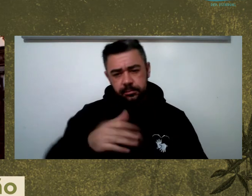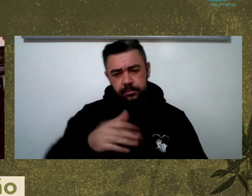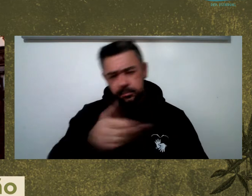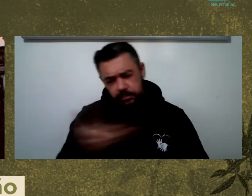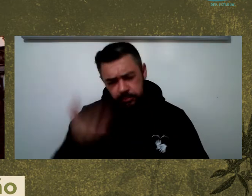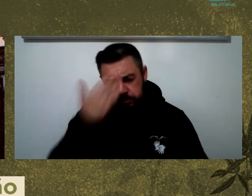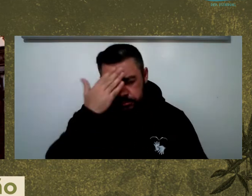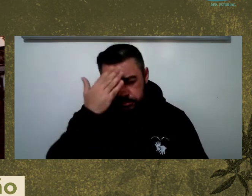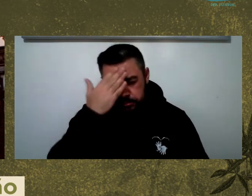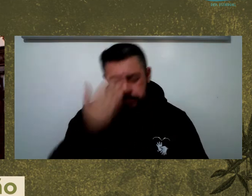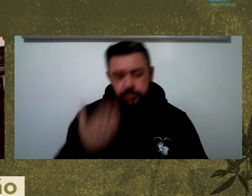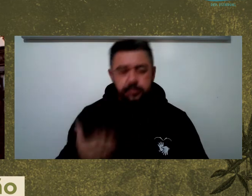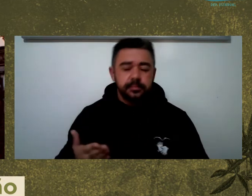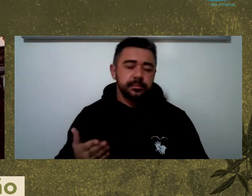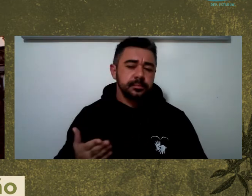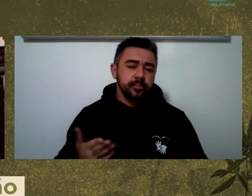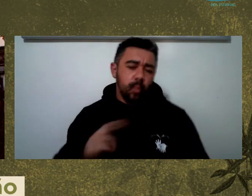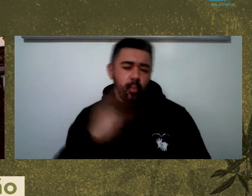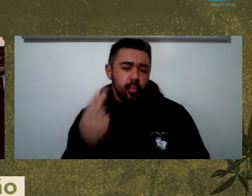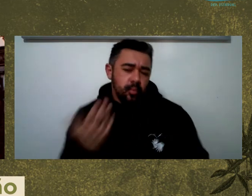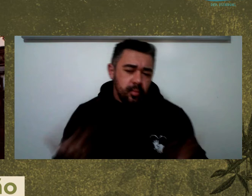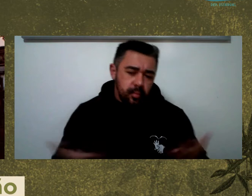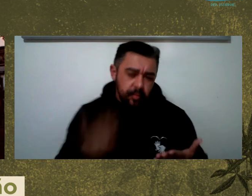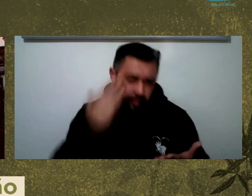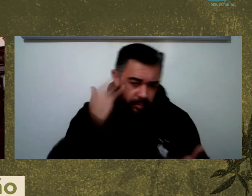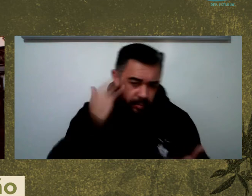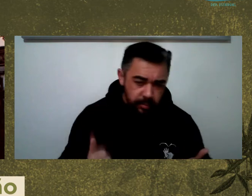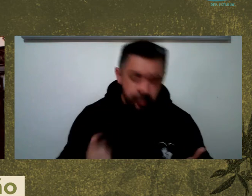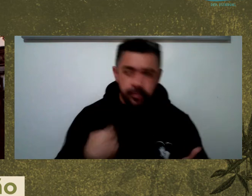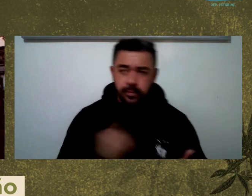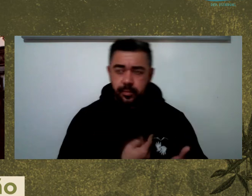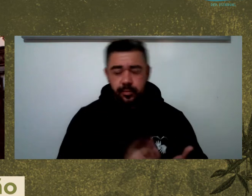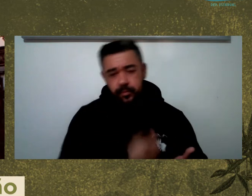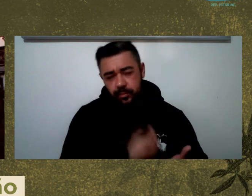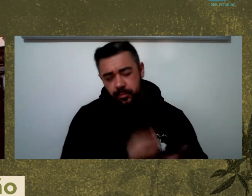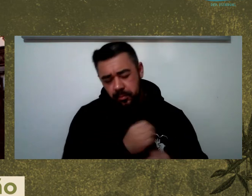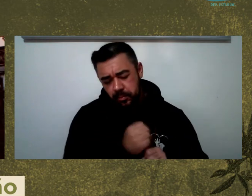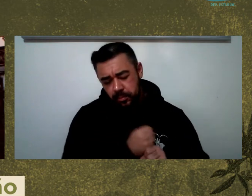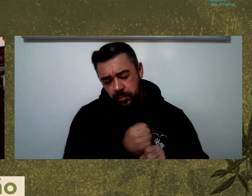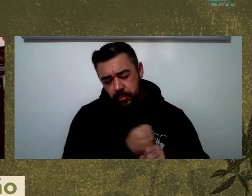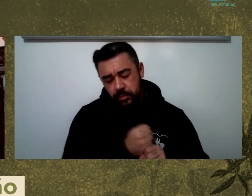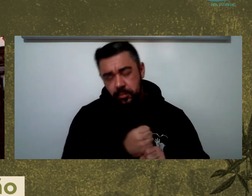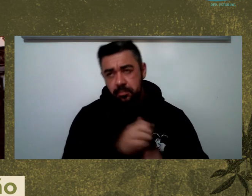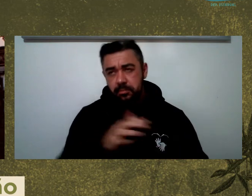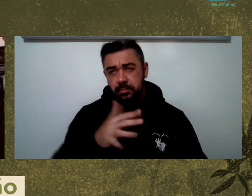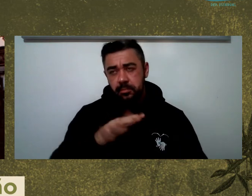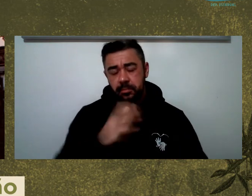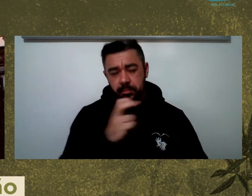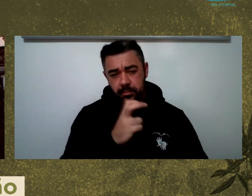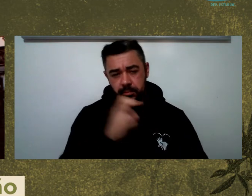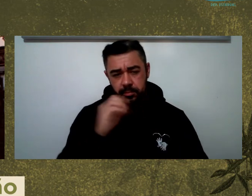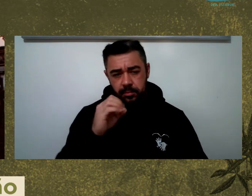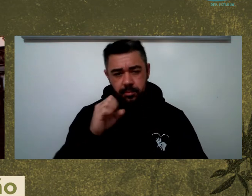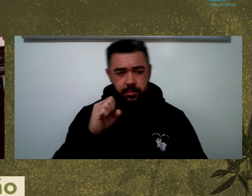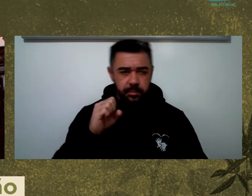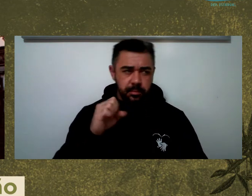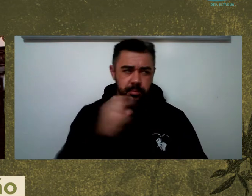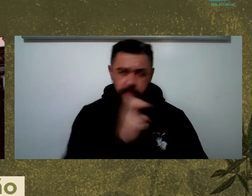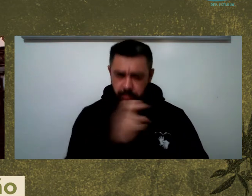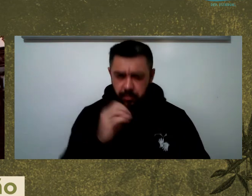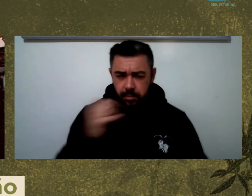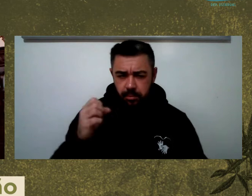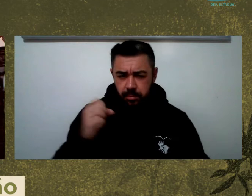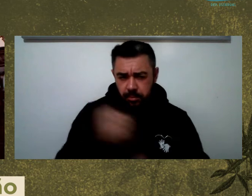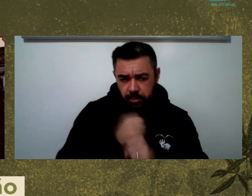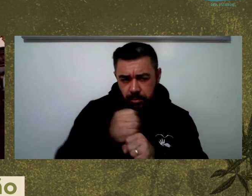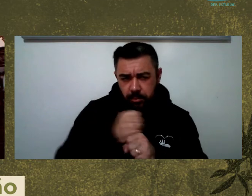vós saberão, nós vivemos durante muitos anos, durante 50 anos, ou perto disso, debaixo de